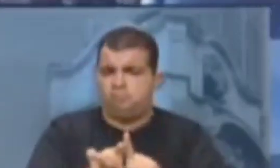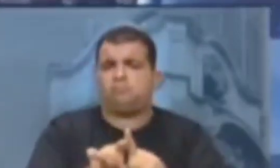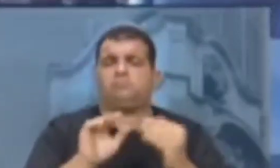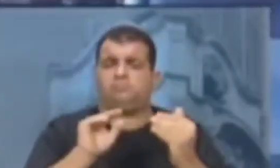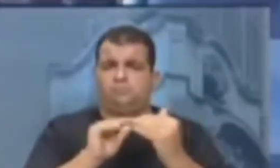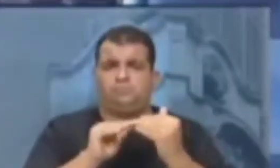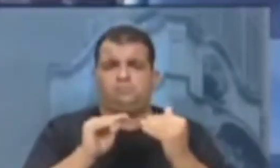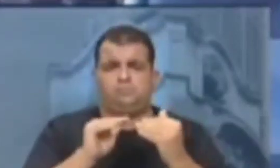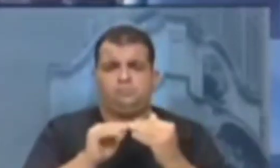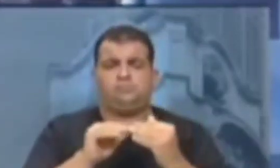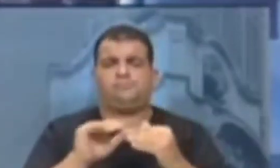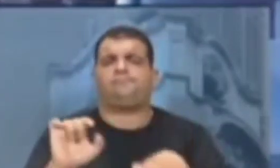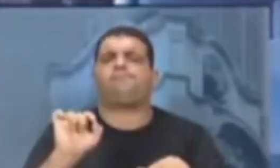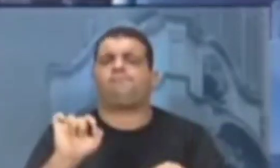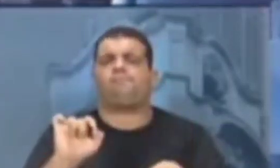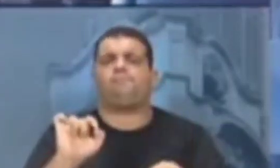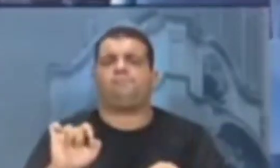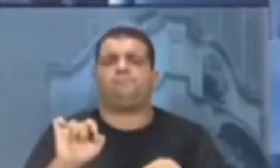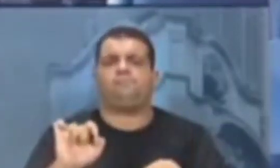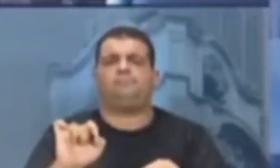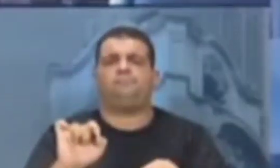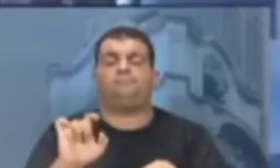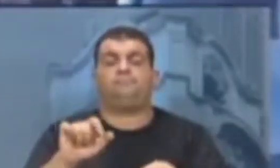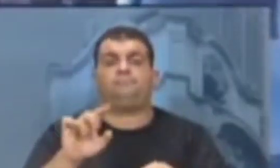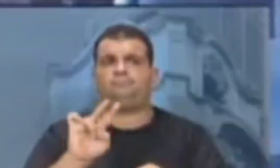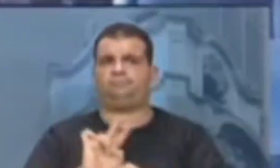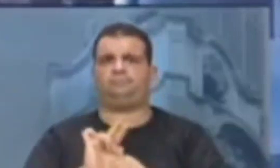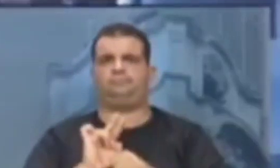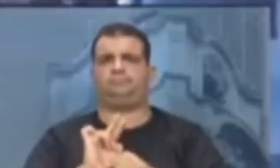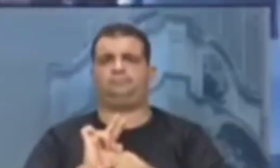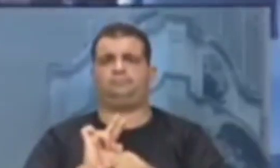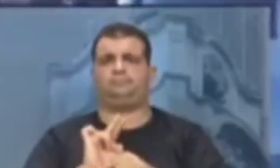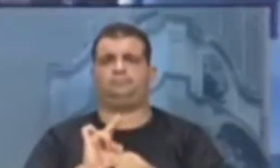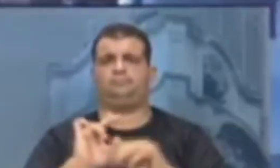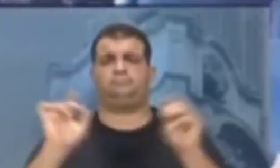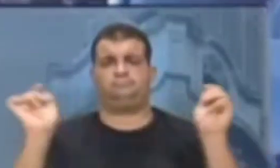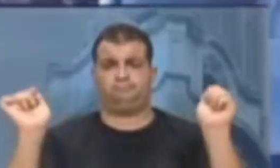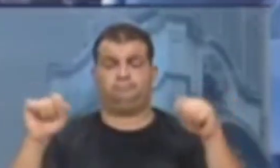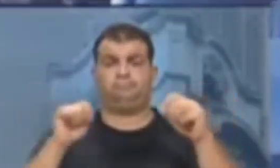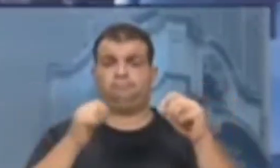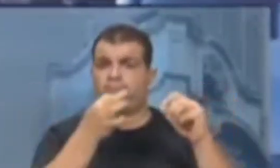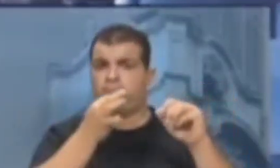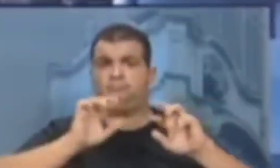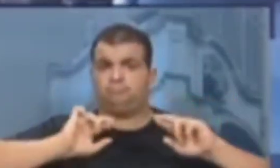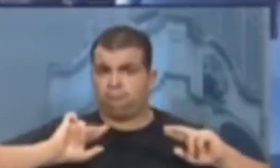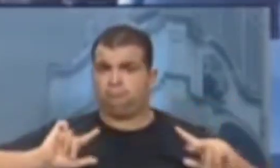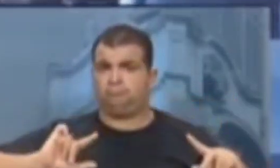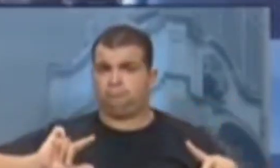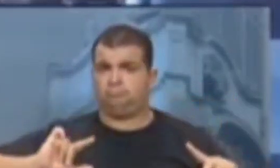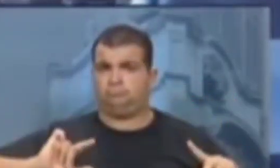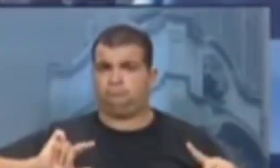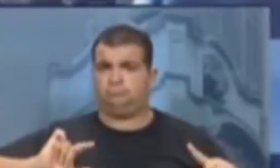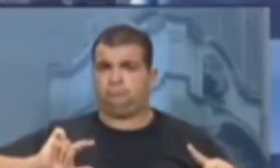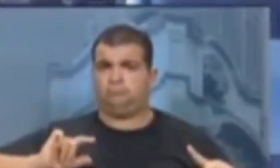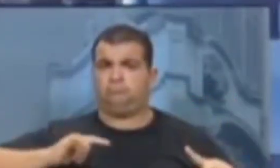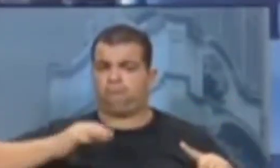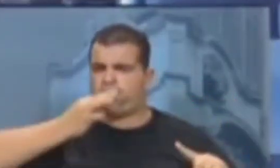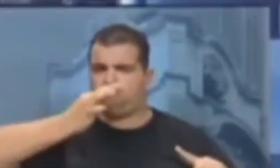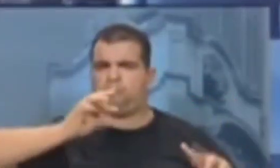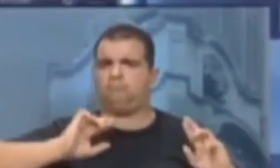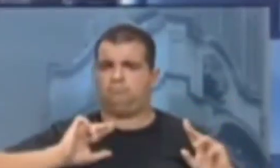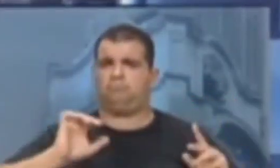convergência em relação a essa visão, que nós podemos divergir, ter nossas